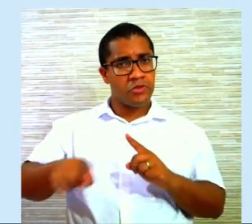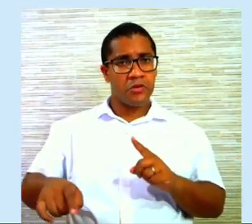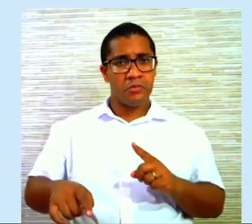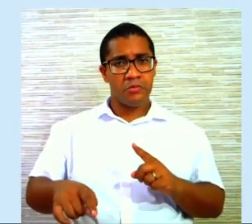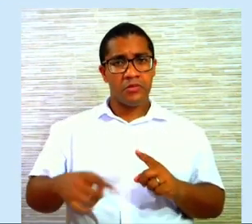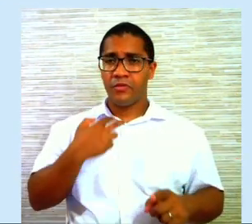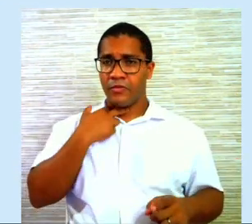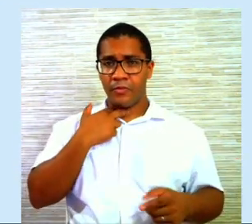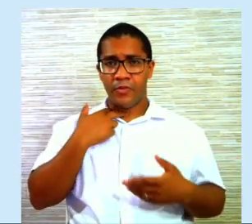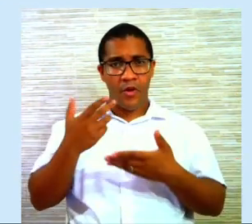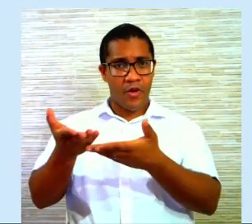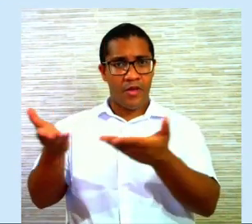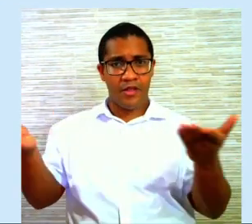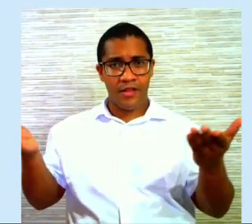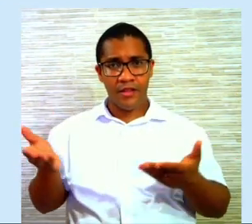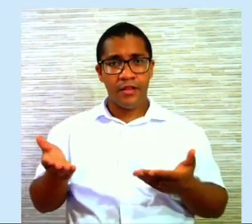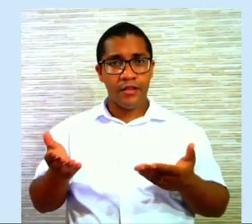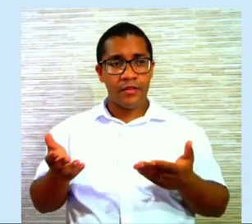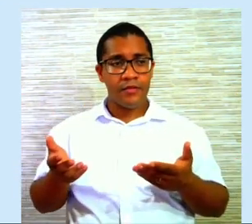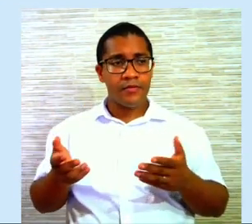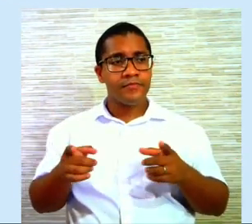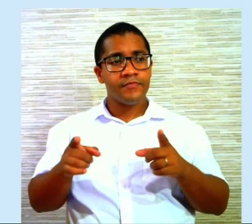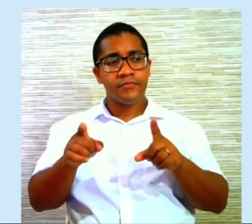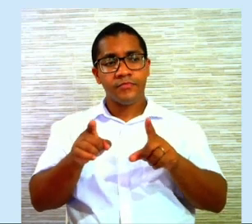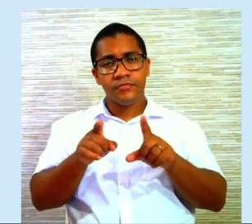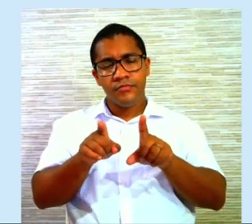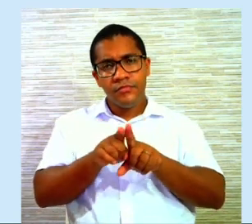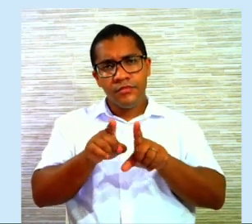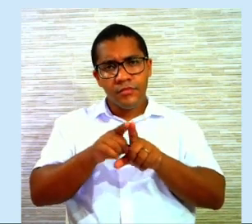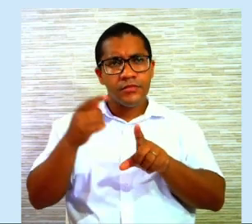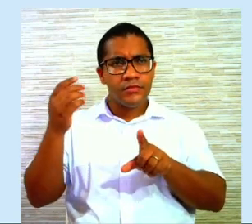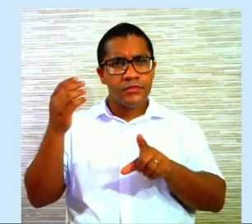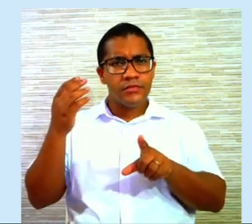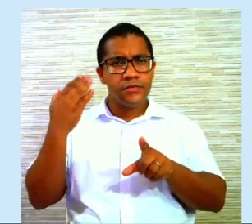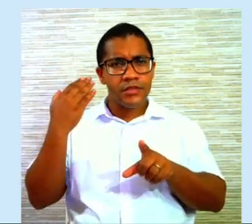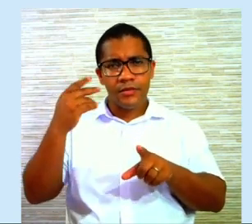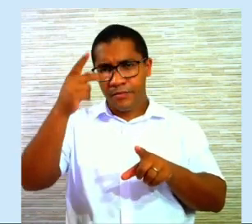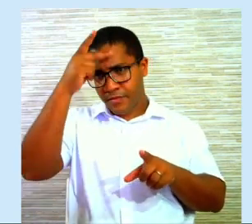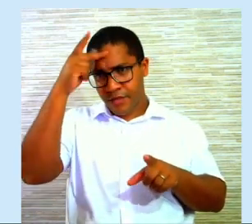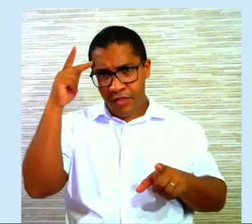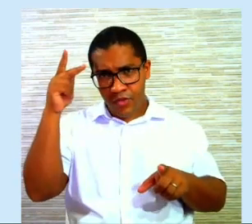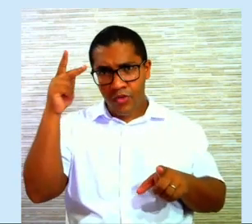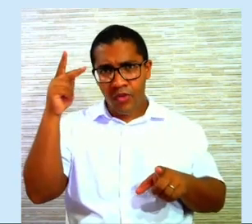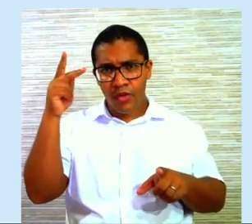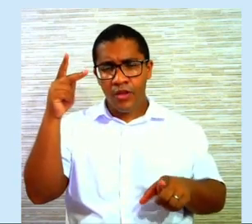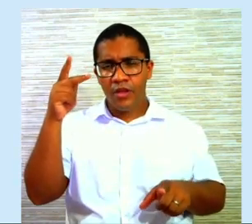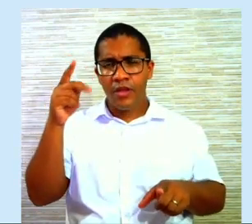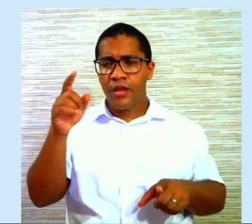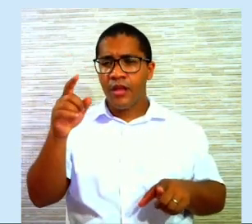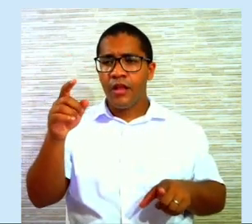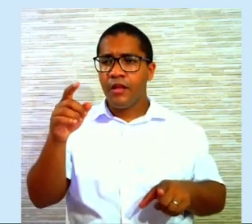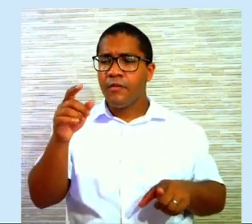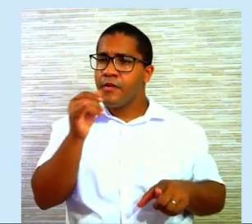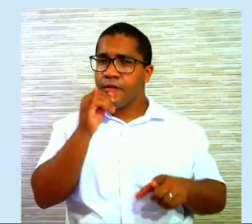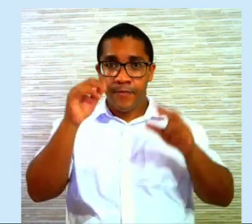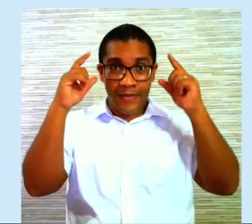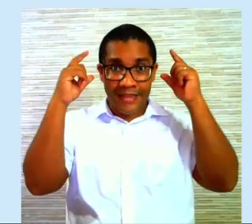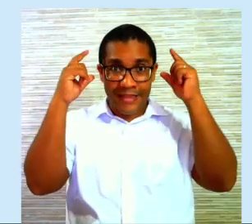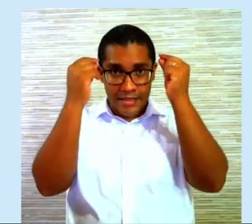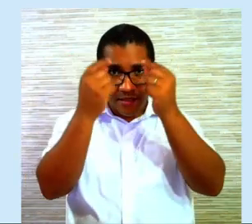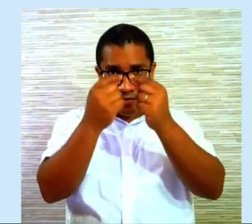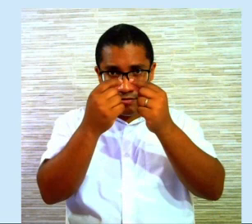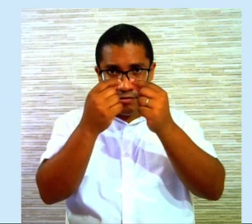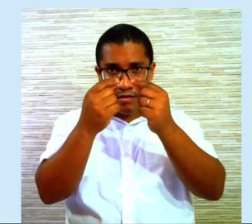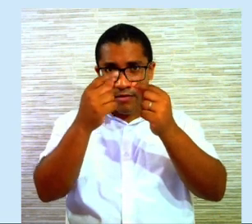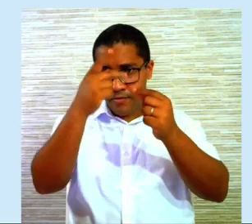Então, assim como os metecos, né, que eram estrangeiros, então na Grécia, é